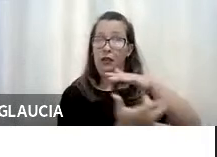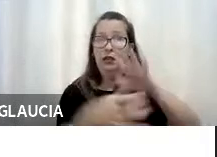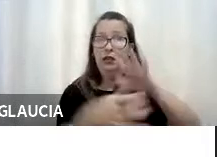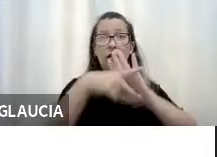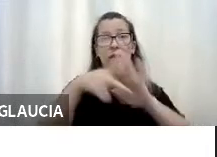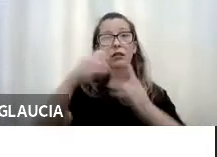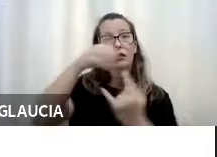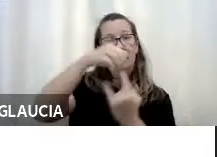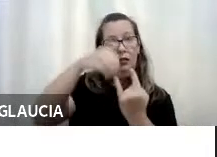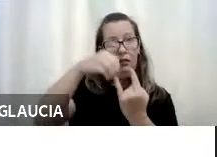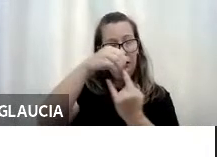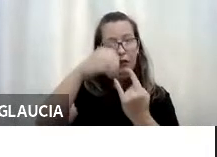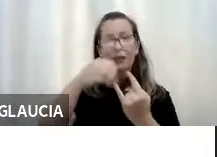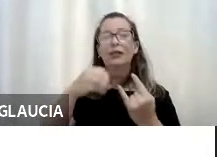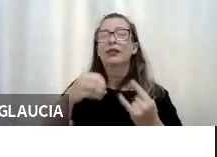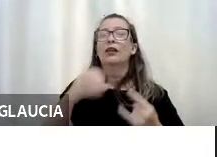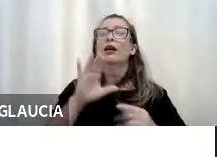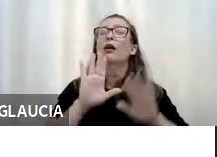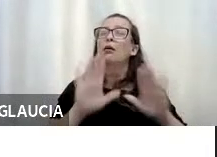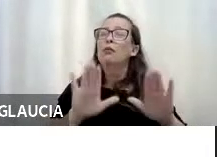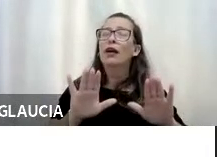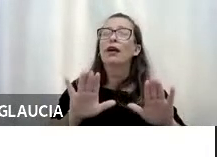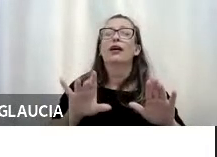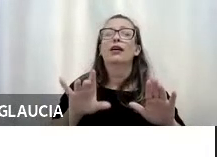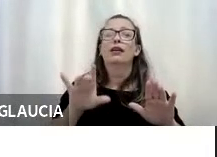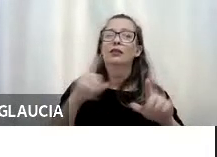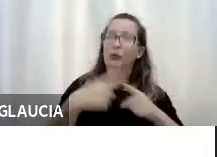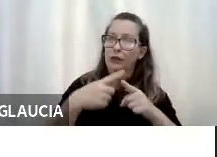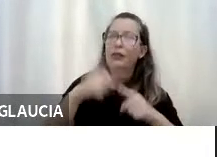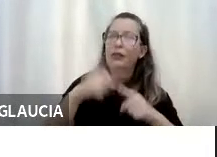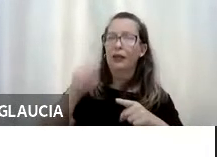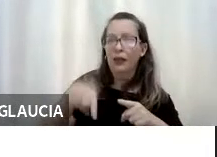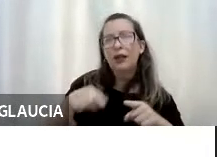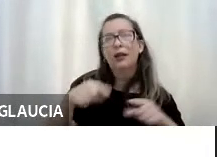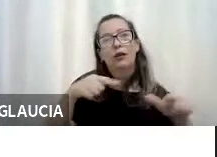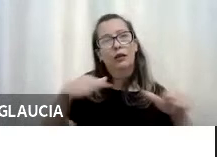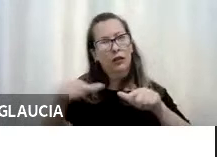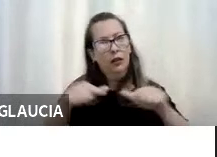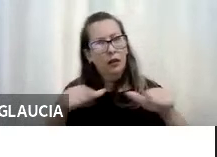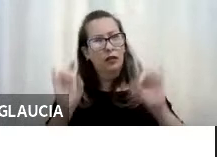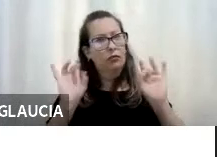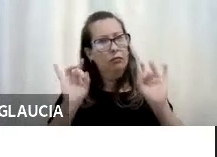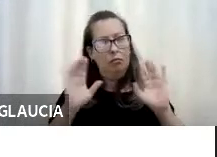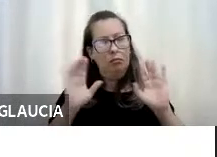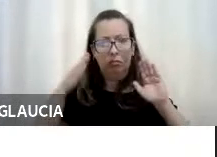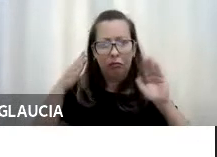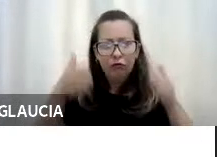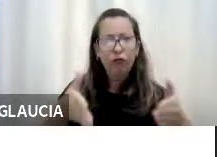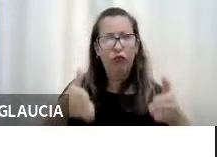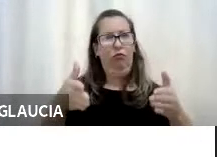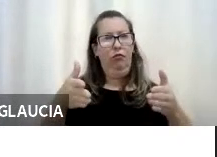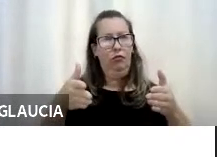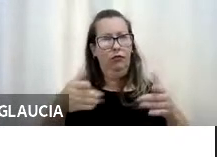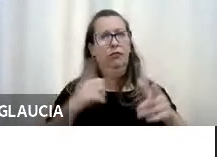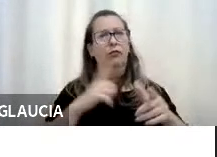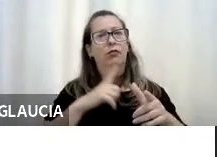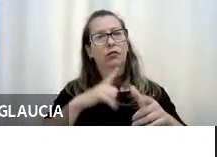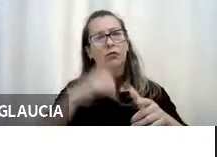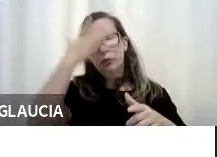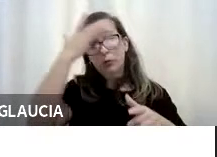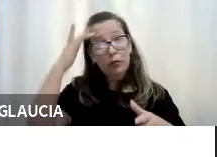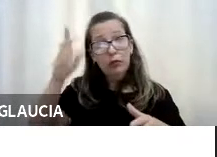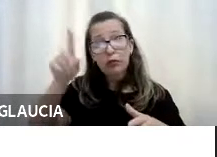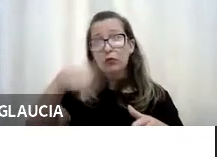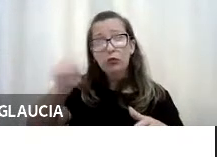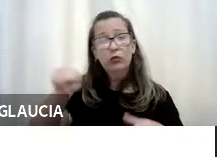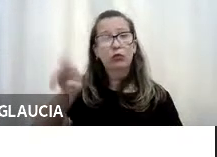só porque foi um trabalho também segmentado e um trabalho com foco no que o usuário estava